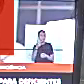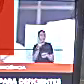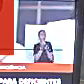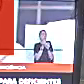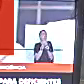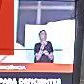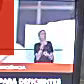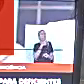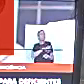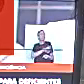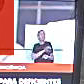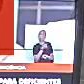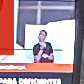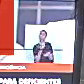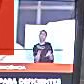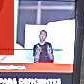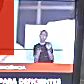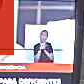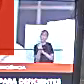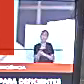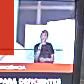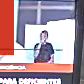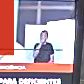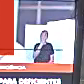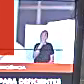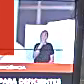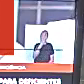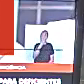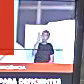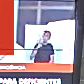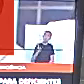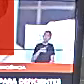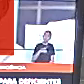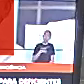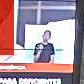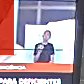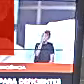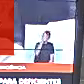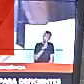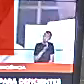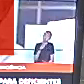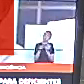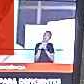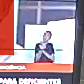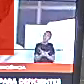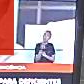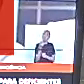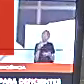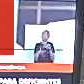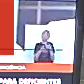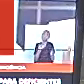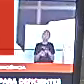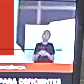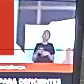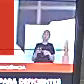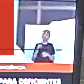deficiência. Essa tem o direito. Não importa a renda. Ela tem o direito porque é com deficiência.